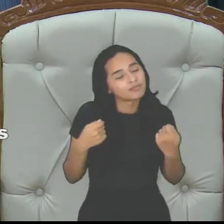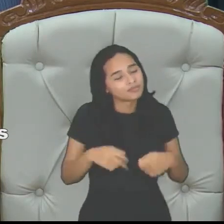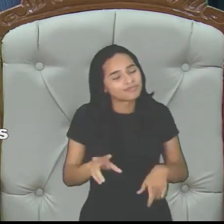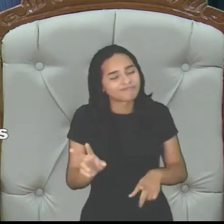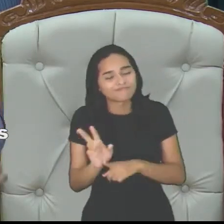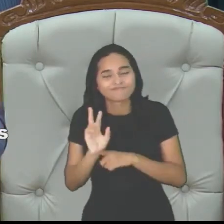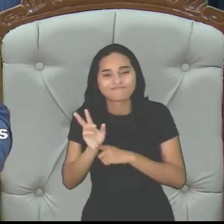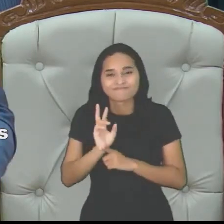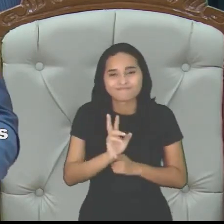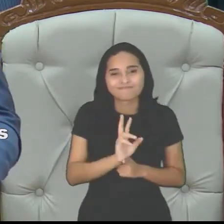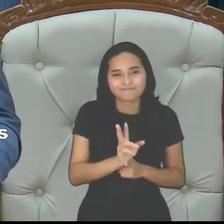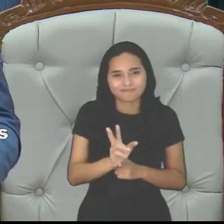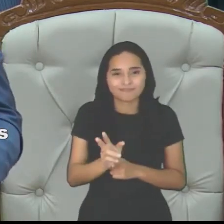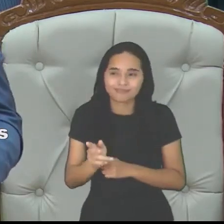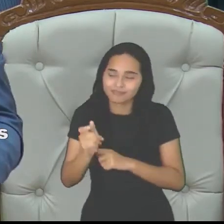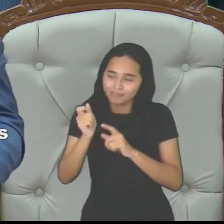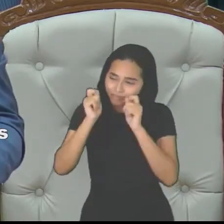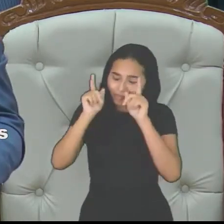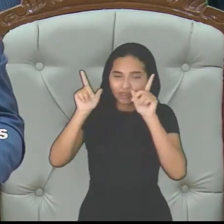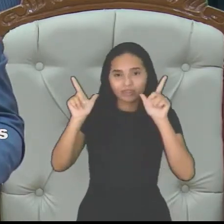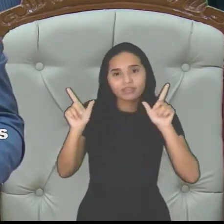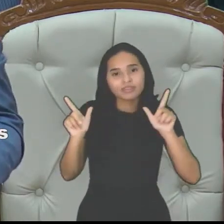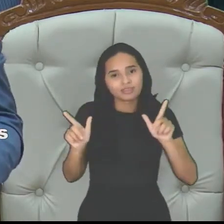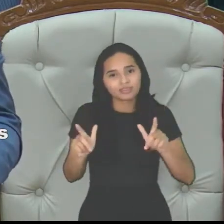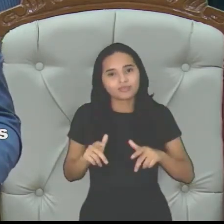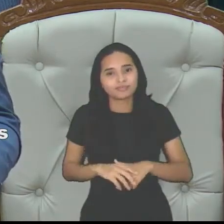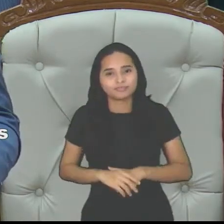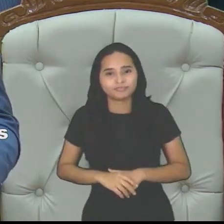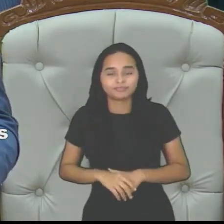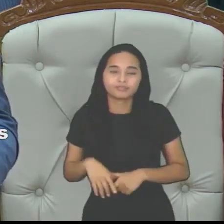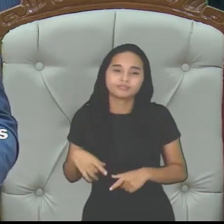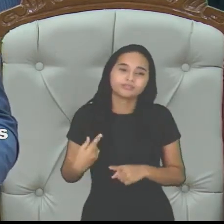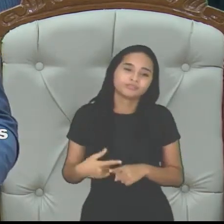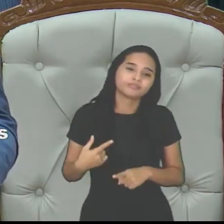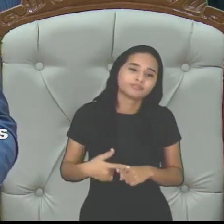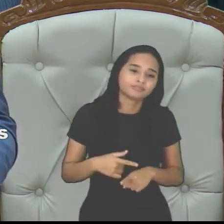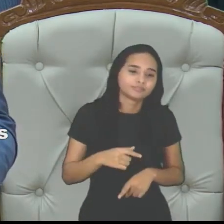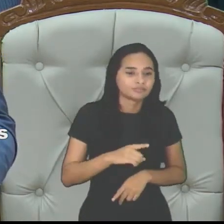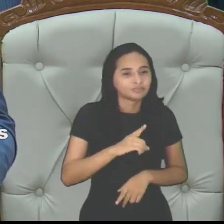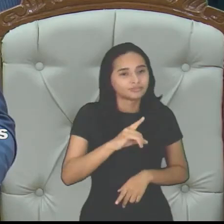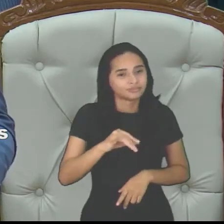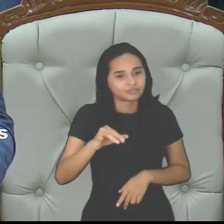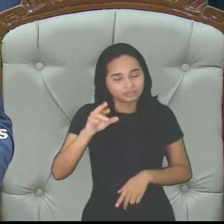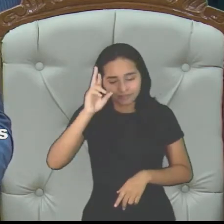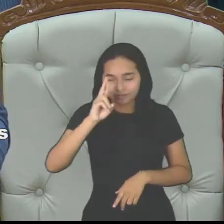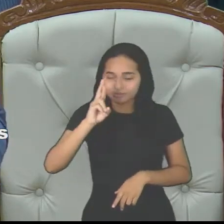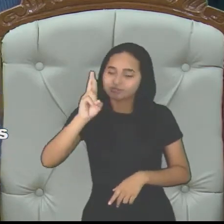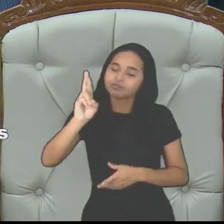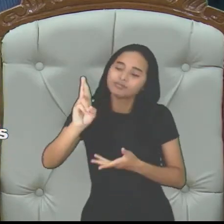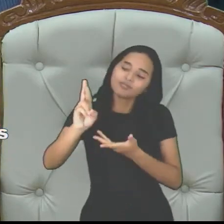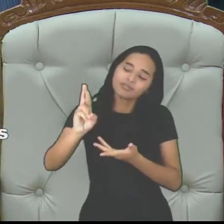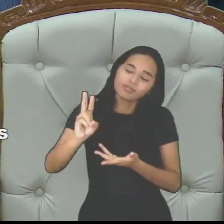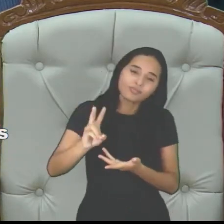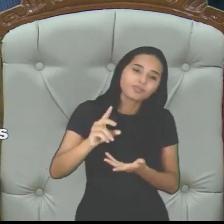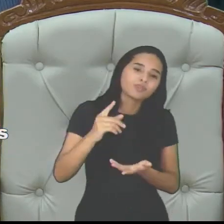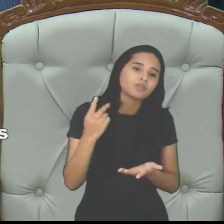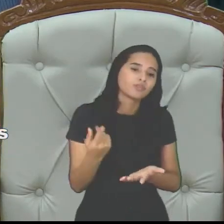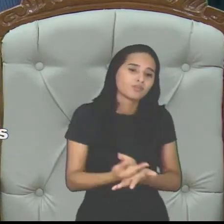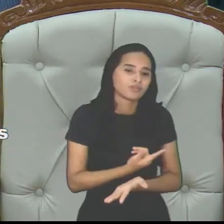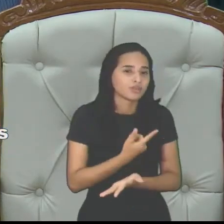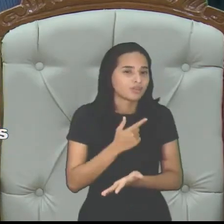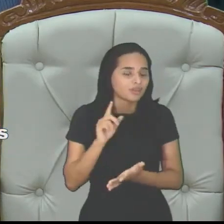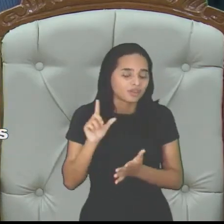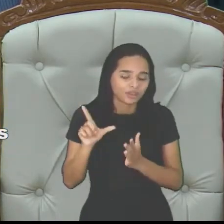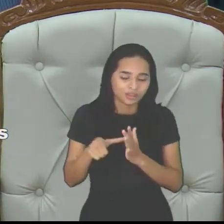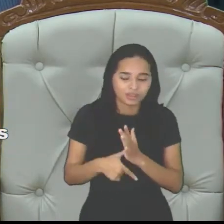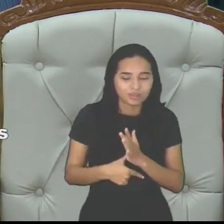vigiemos, estejamos alertas, porque o dia do Senhor virá e